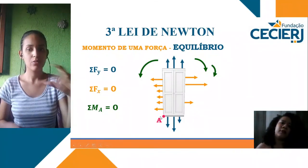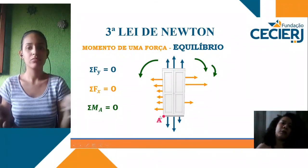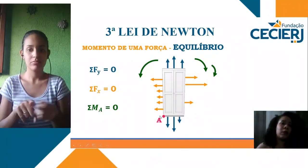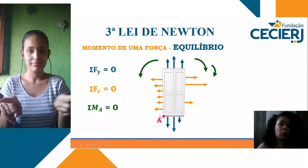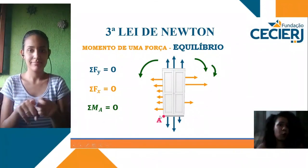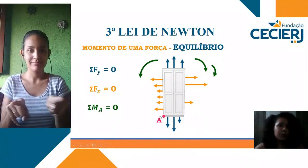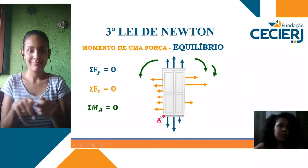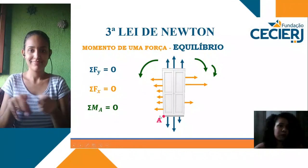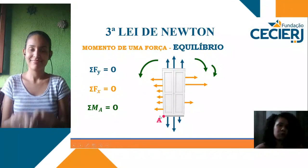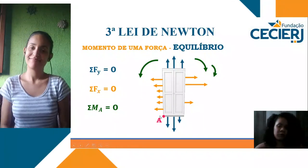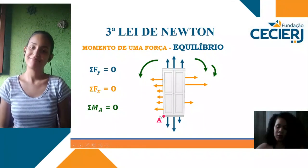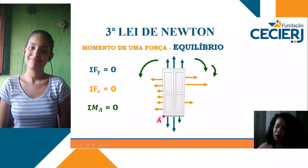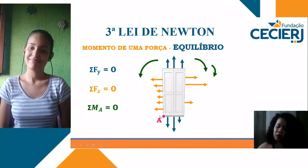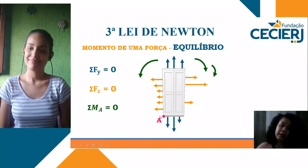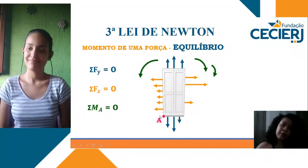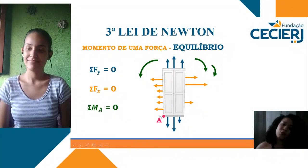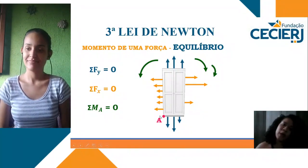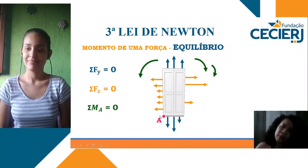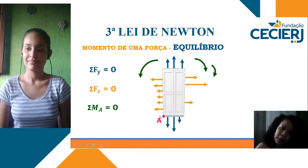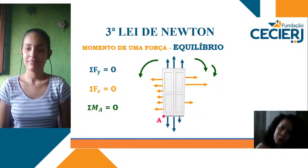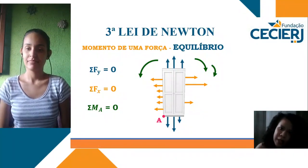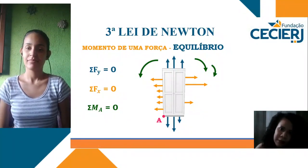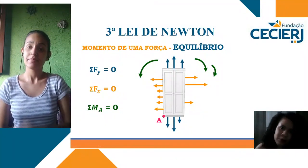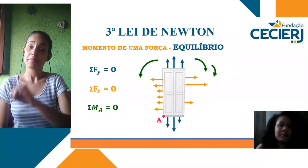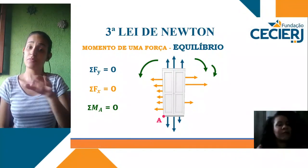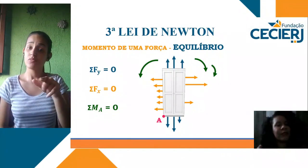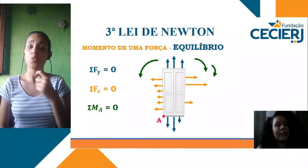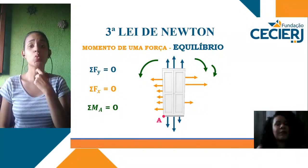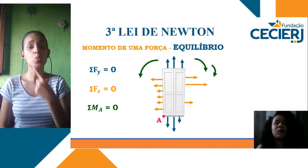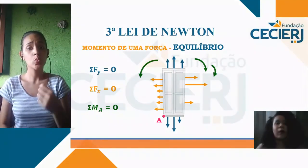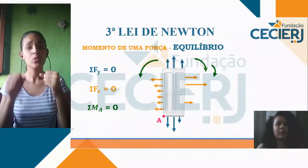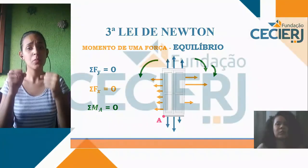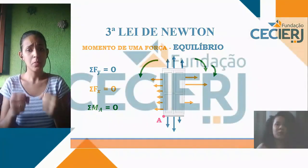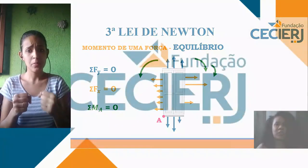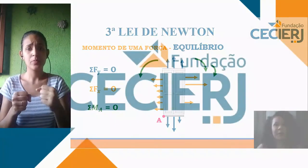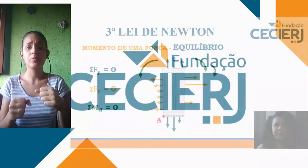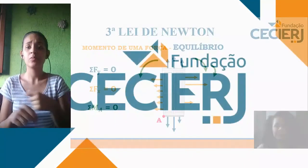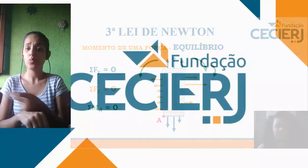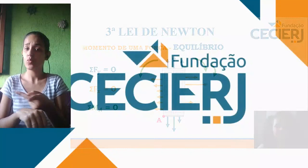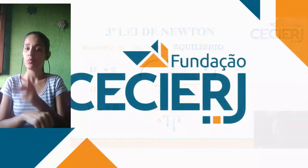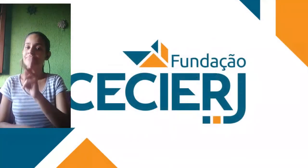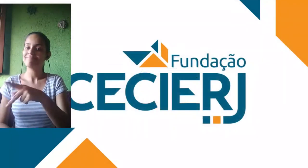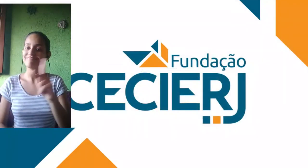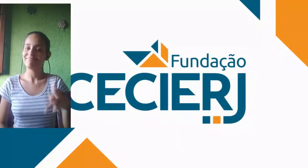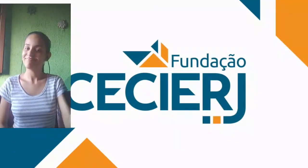dar zero, porque ele é um corpo extenso. Ok? Espero que tenha ajudado e qualquer coisa é só me chamar.